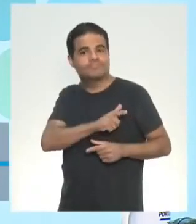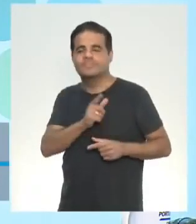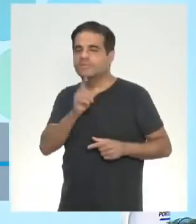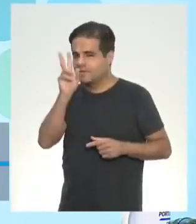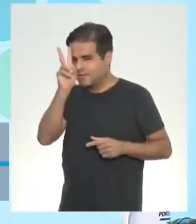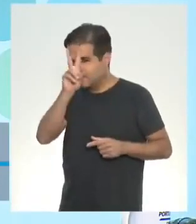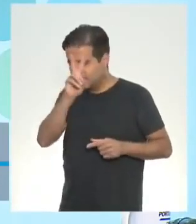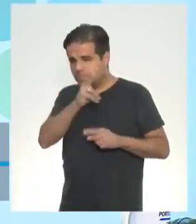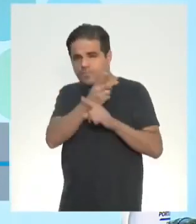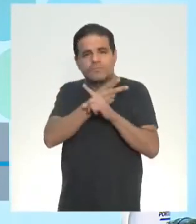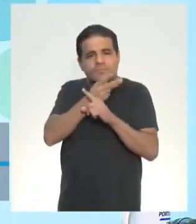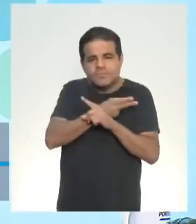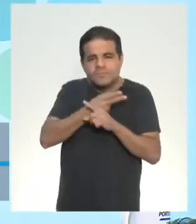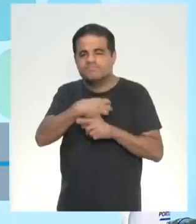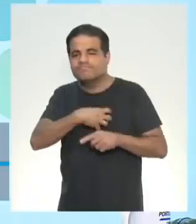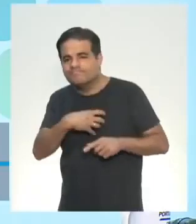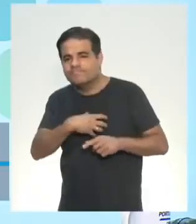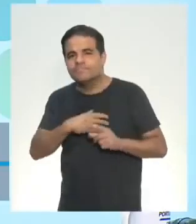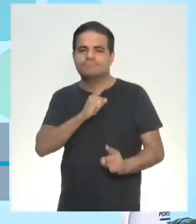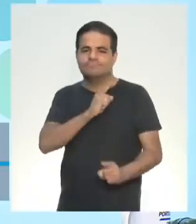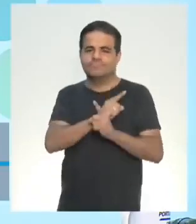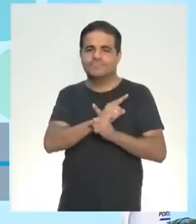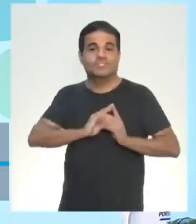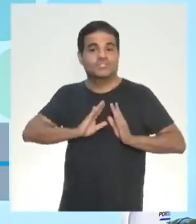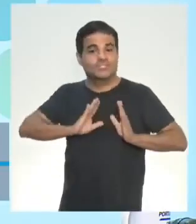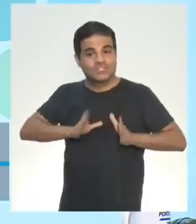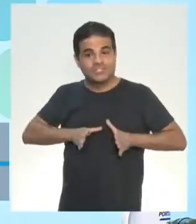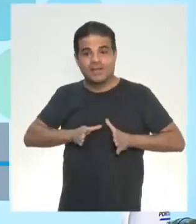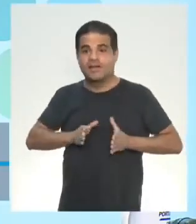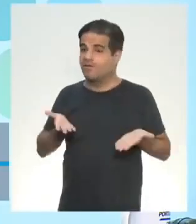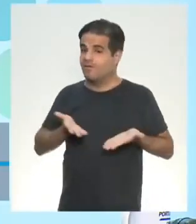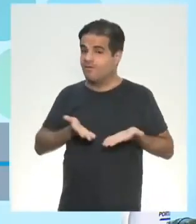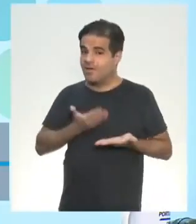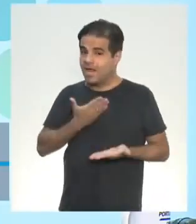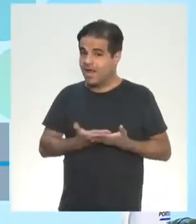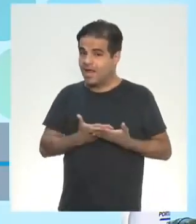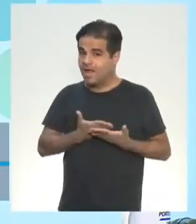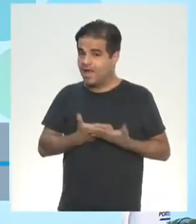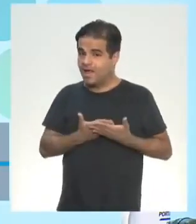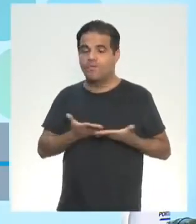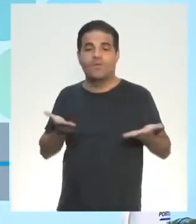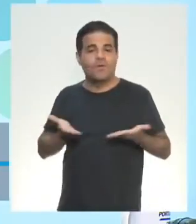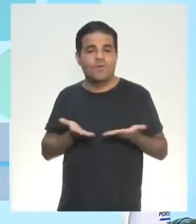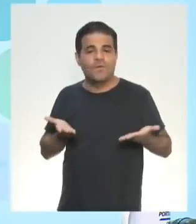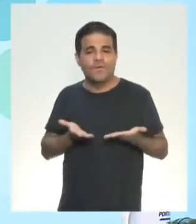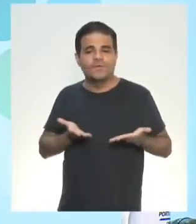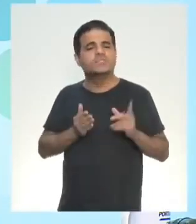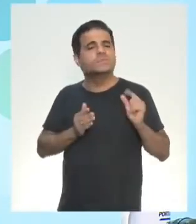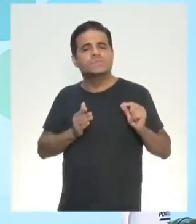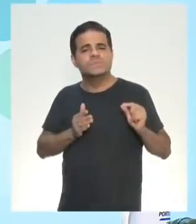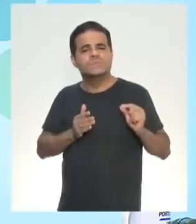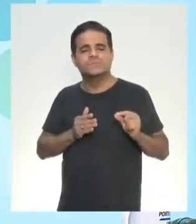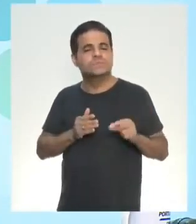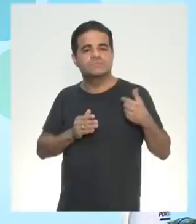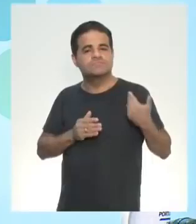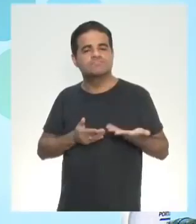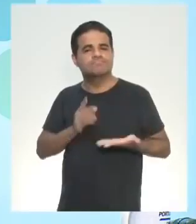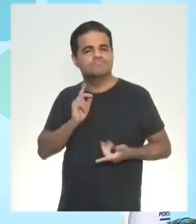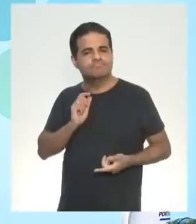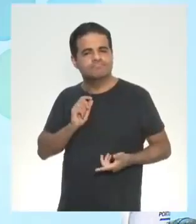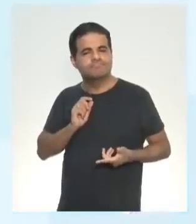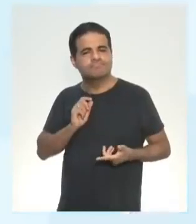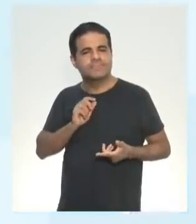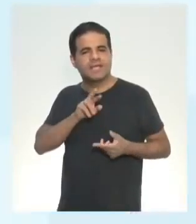estava procurando uma forma, já achei. Então vamos de aula hoje. A aula de hoje é realismo